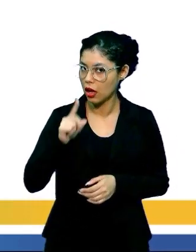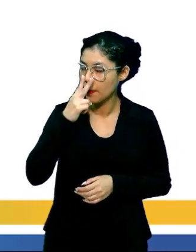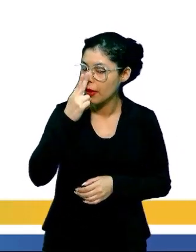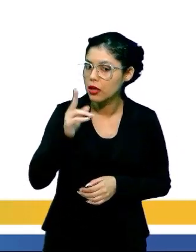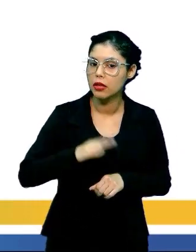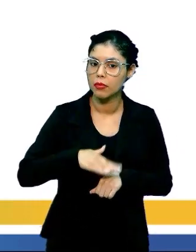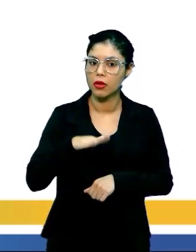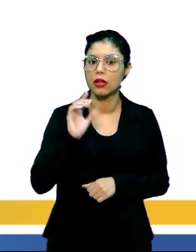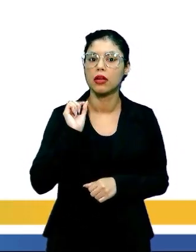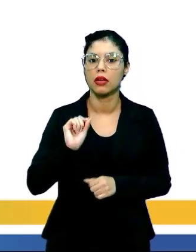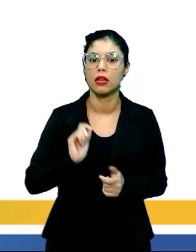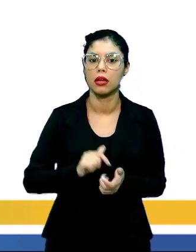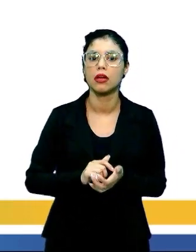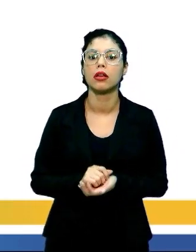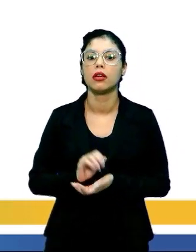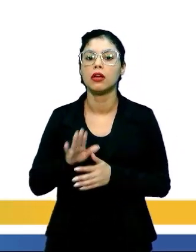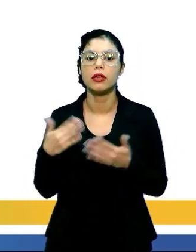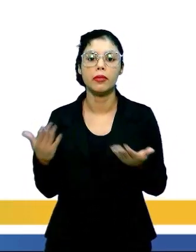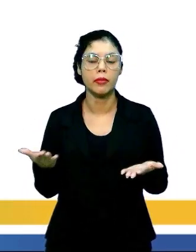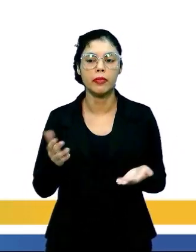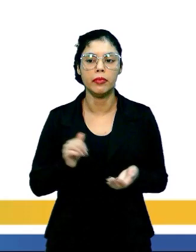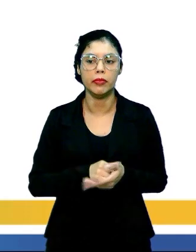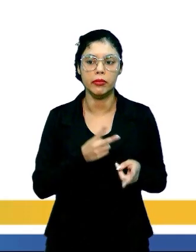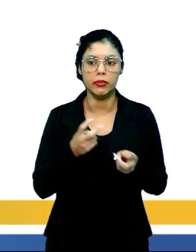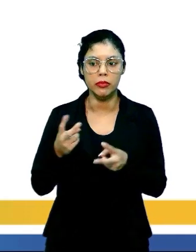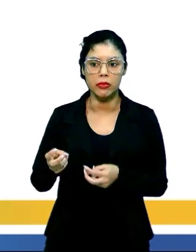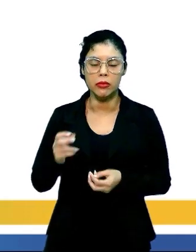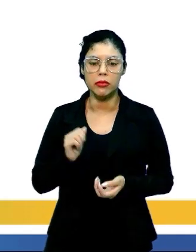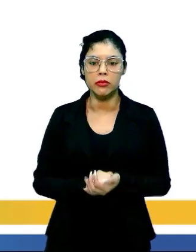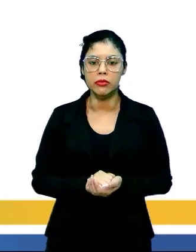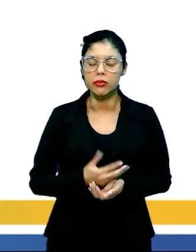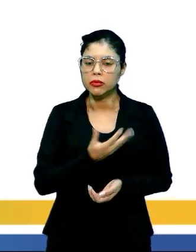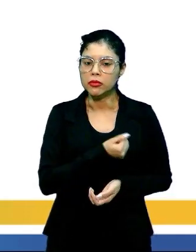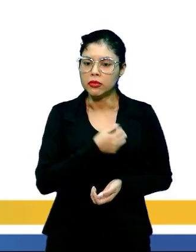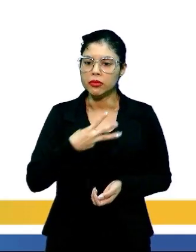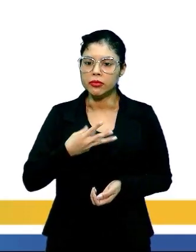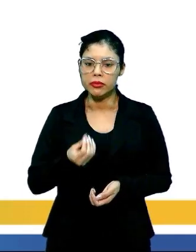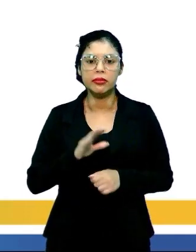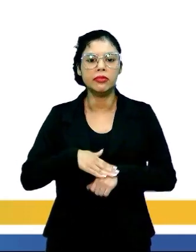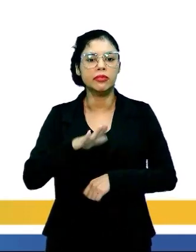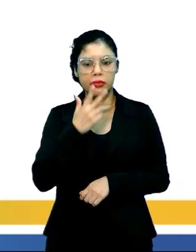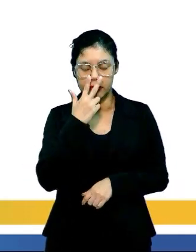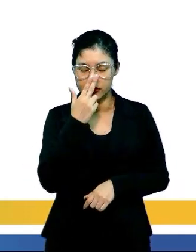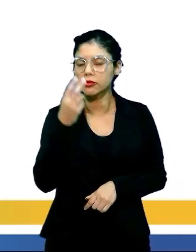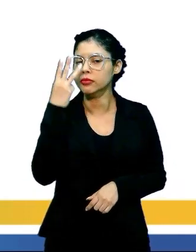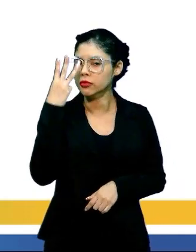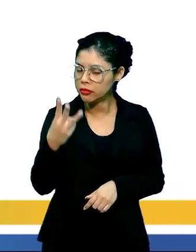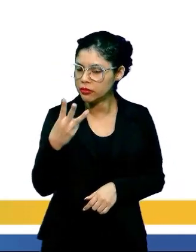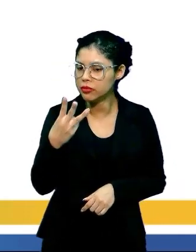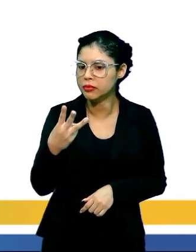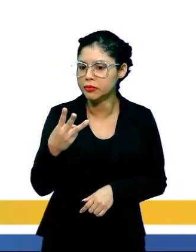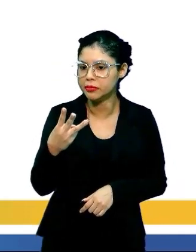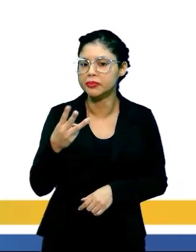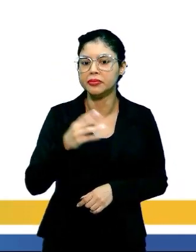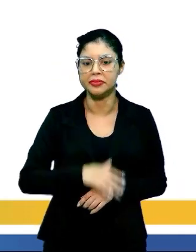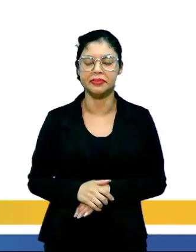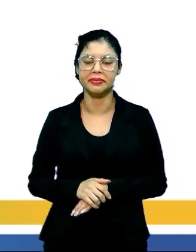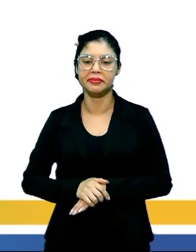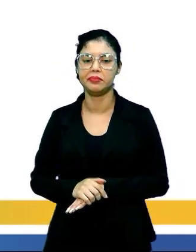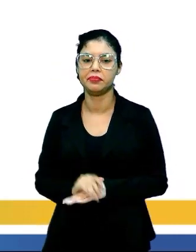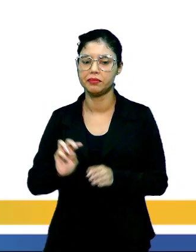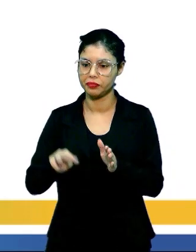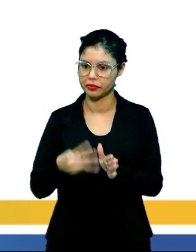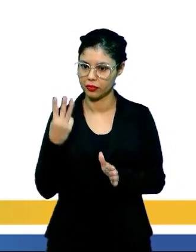aparece mais, quem tem a maior frequência. Observamos que o número 36 foi o que apresentou a maior frequência, que apareceu 3